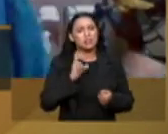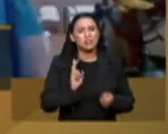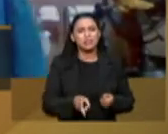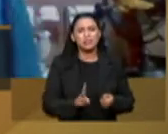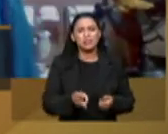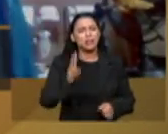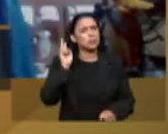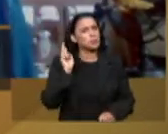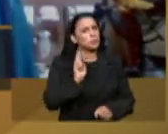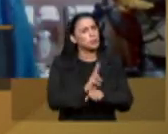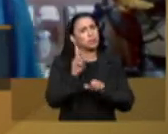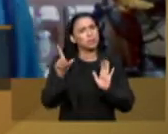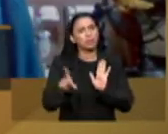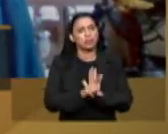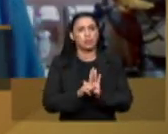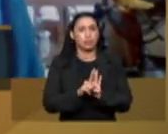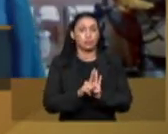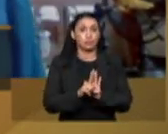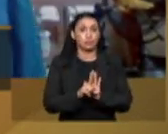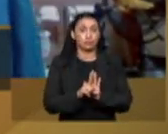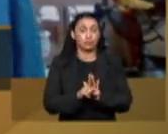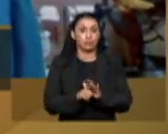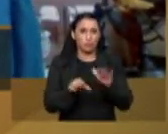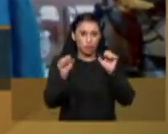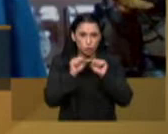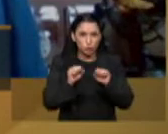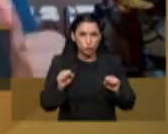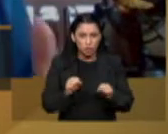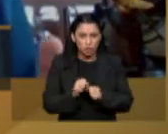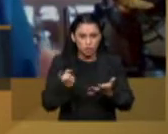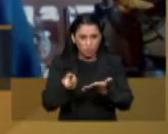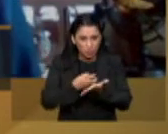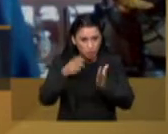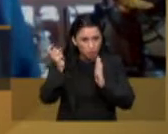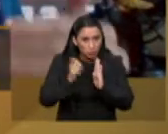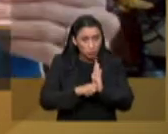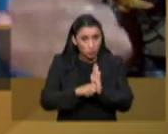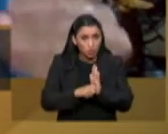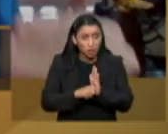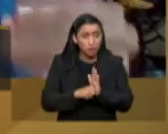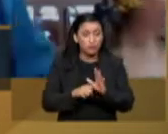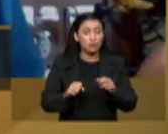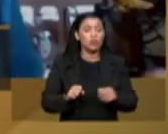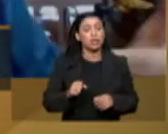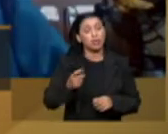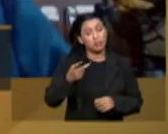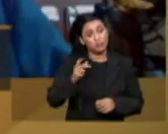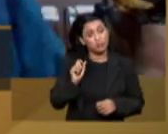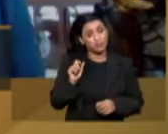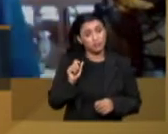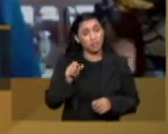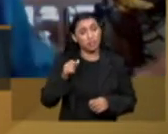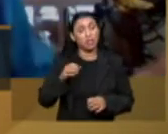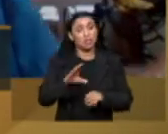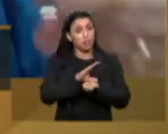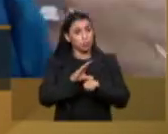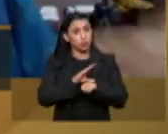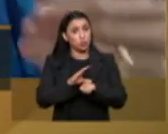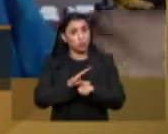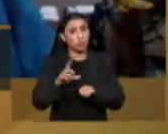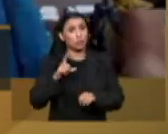se resguarda a legalidade. E no sistema tributário, veja que o constituinte foi ainda mais prevenido,